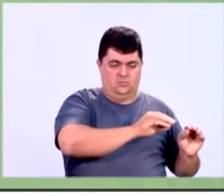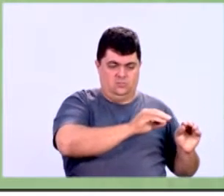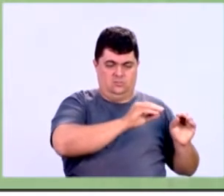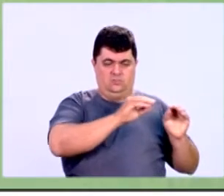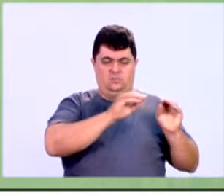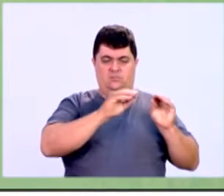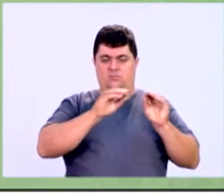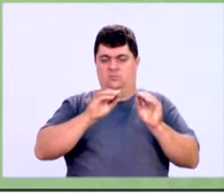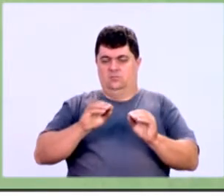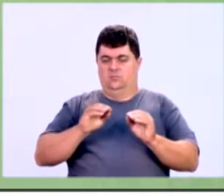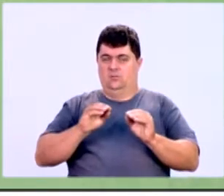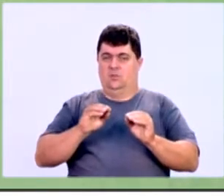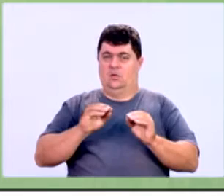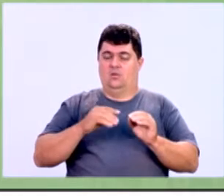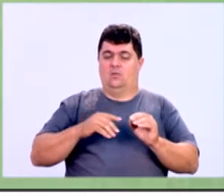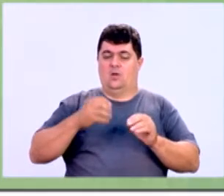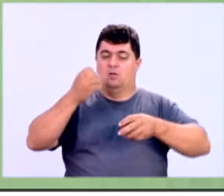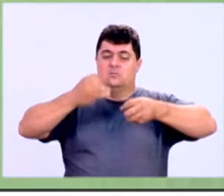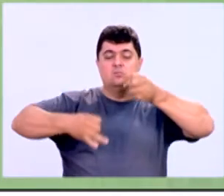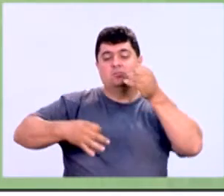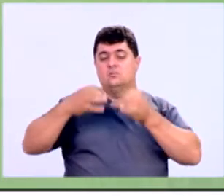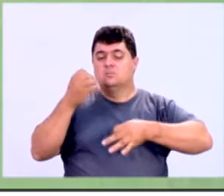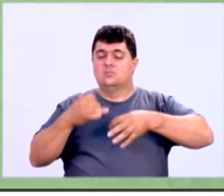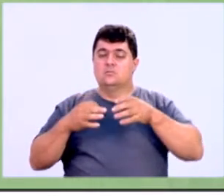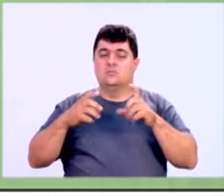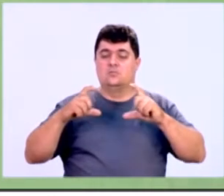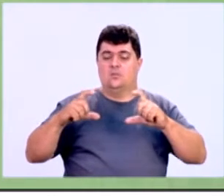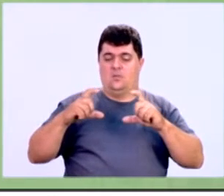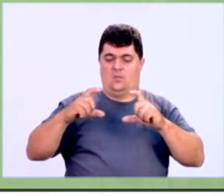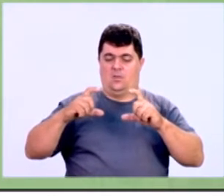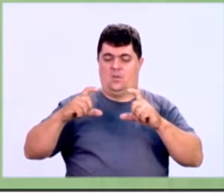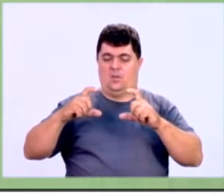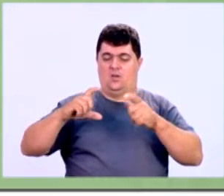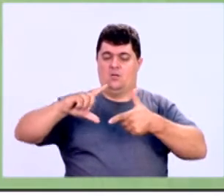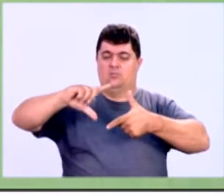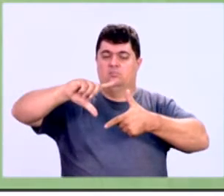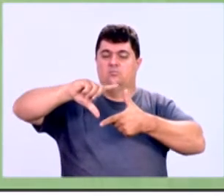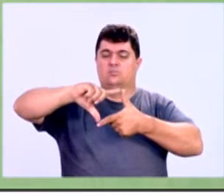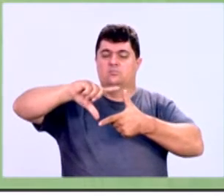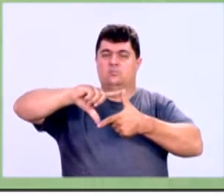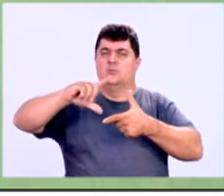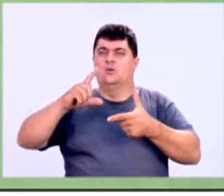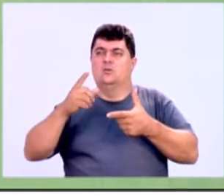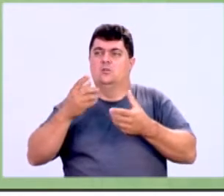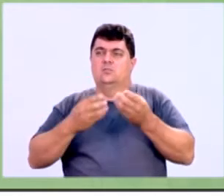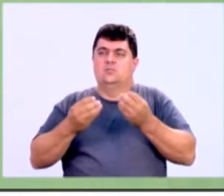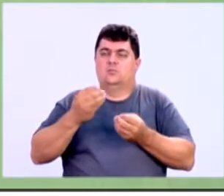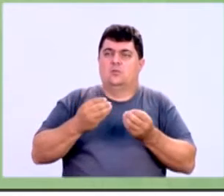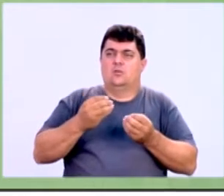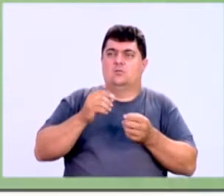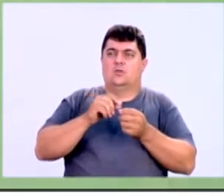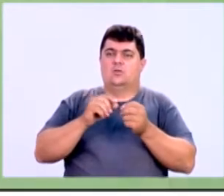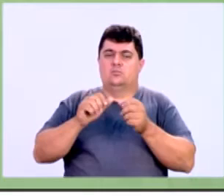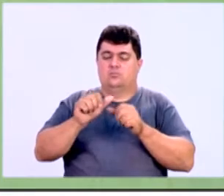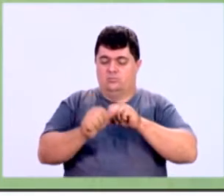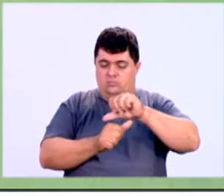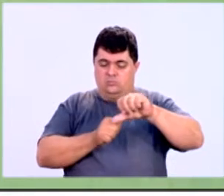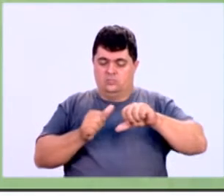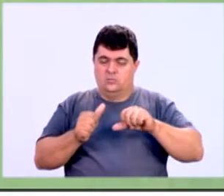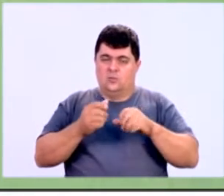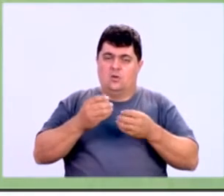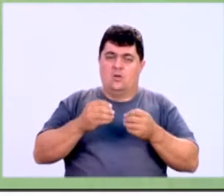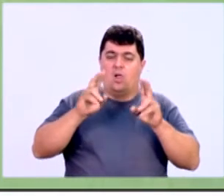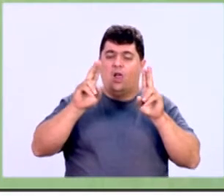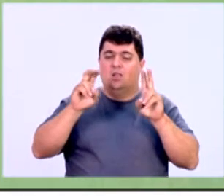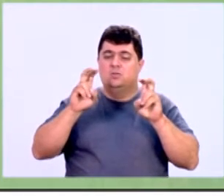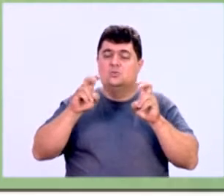ou seja, quais são os problemas sociais, ambientais, econômicos e naquele ambiente, um ambiente escolar, no bairro onde eles